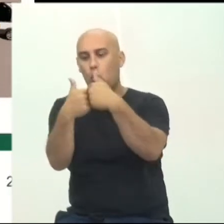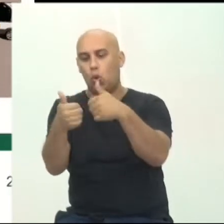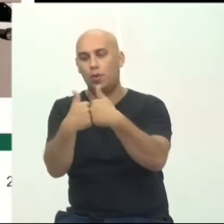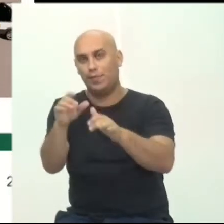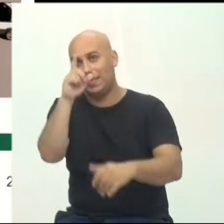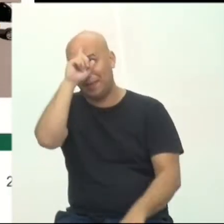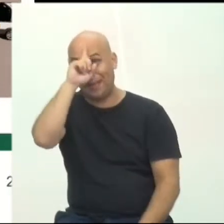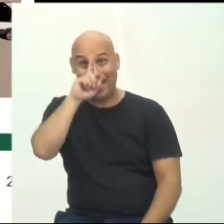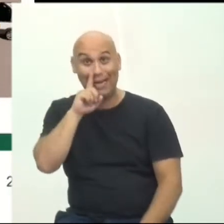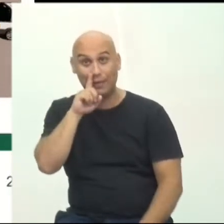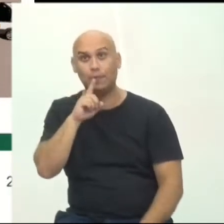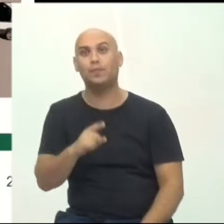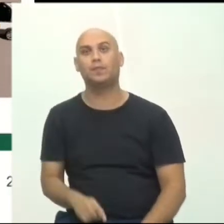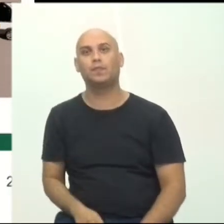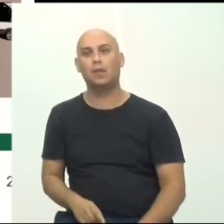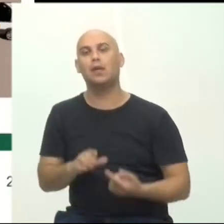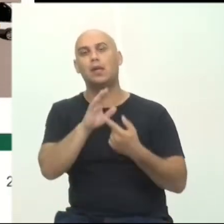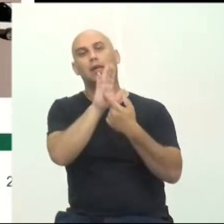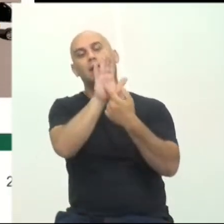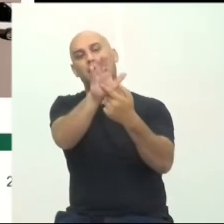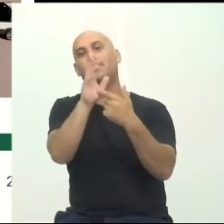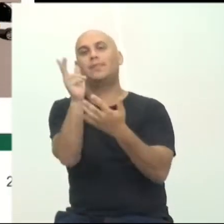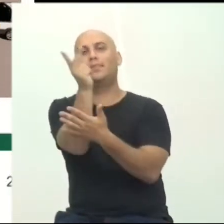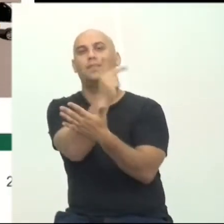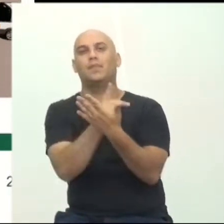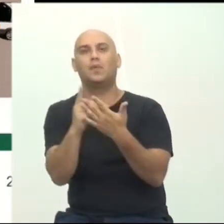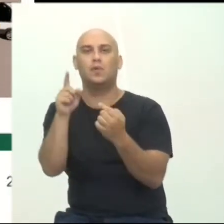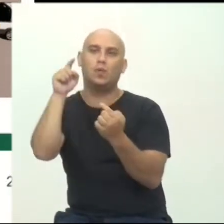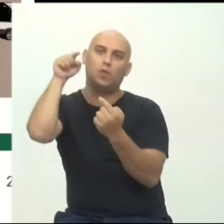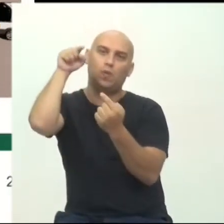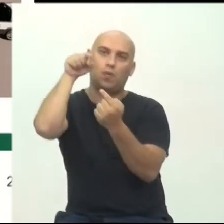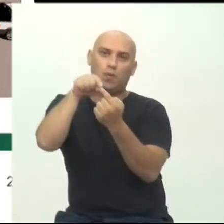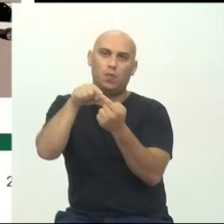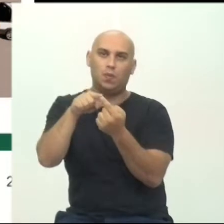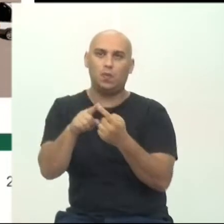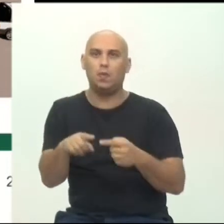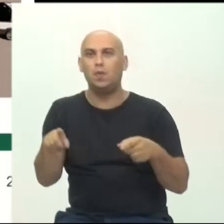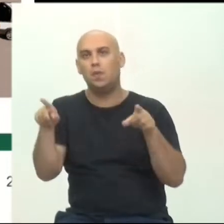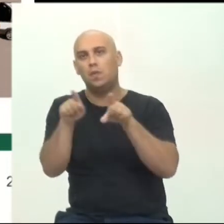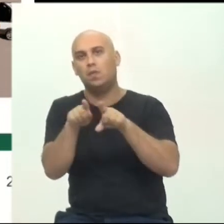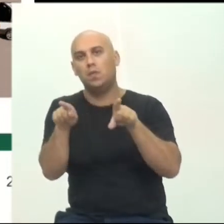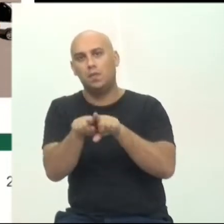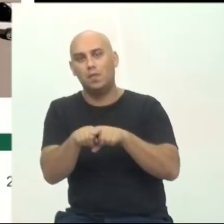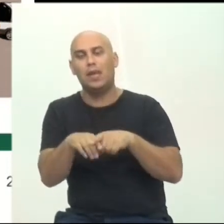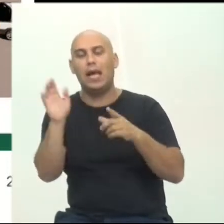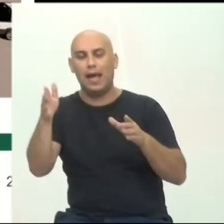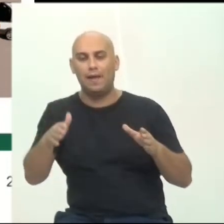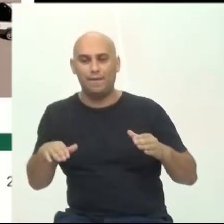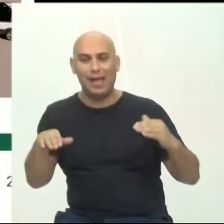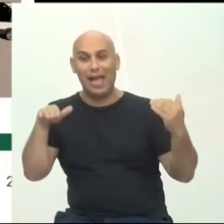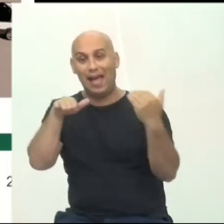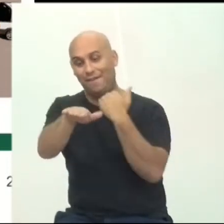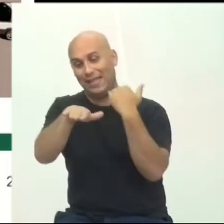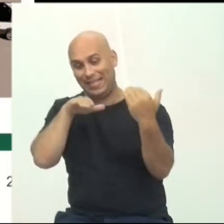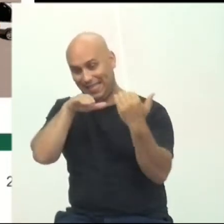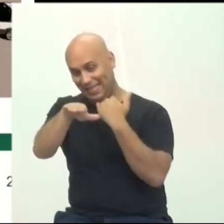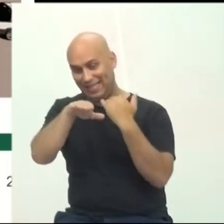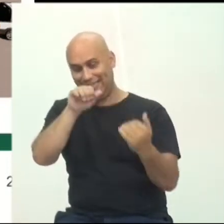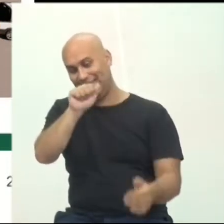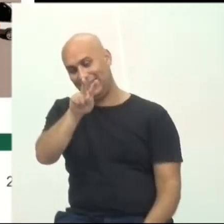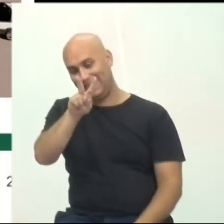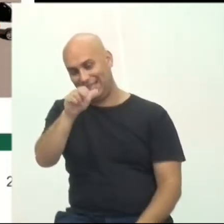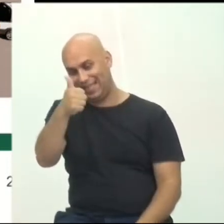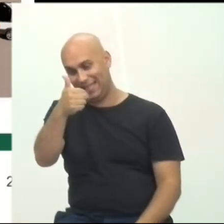Essa imagem, então, mostra ali qual foi o objetivo. A gente está falando da avenida, que é super extensa, né? Então, alguns pontos de